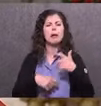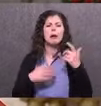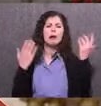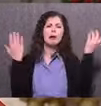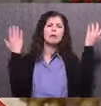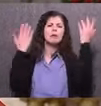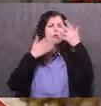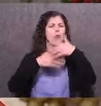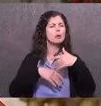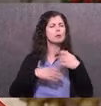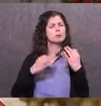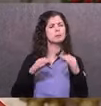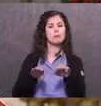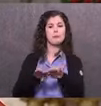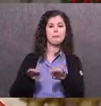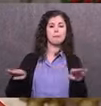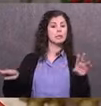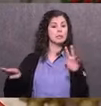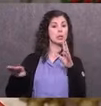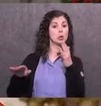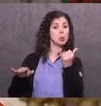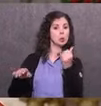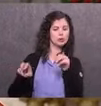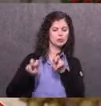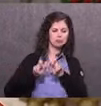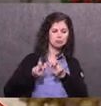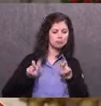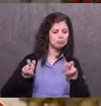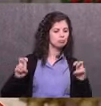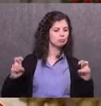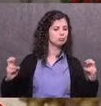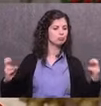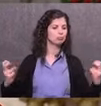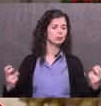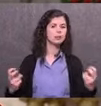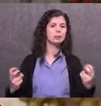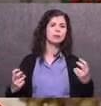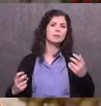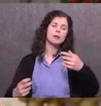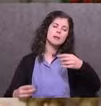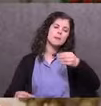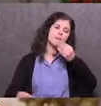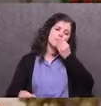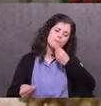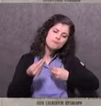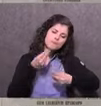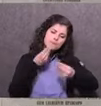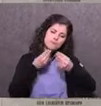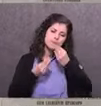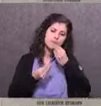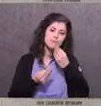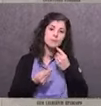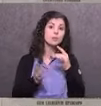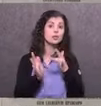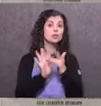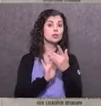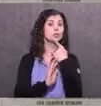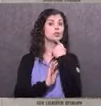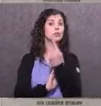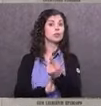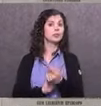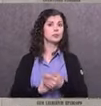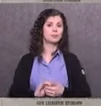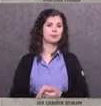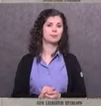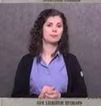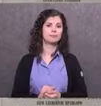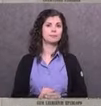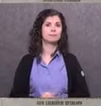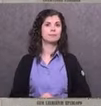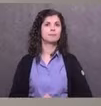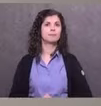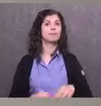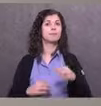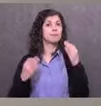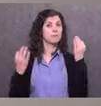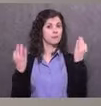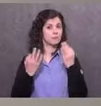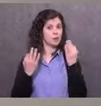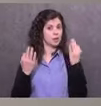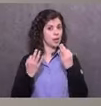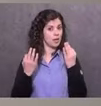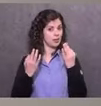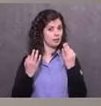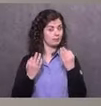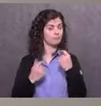mesa com os doze. Enquanto comiam, declarou: em verdade vos digo, um de